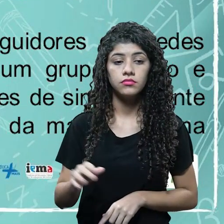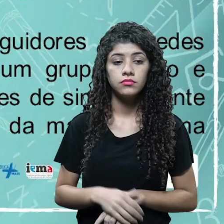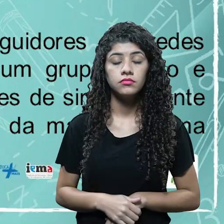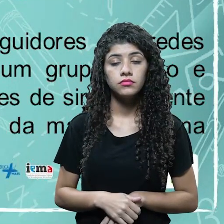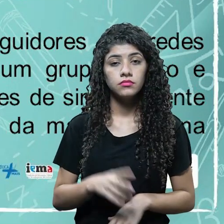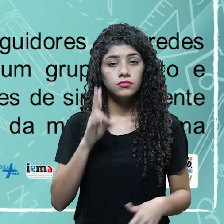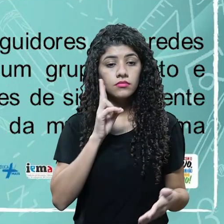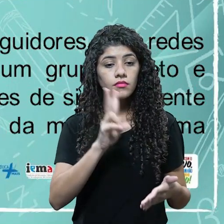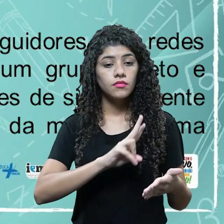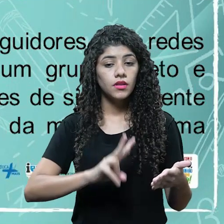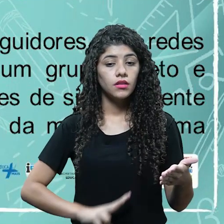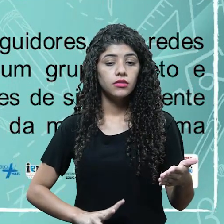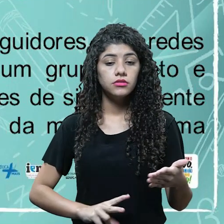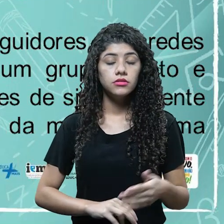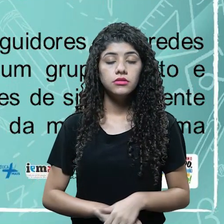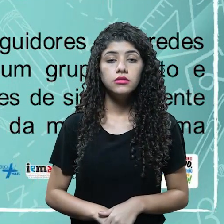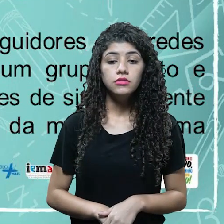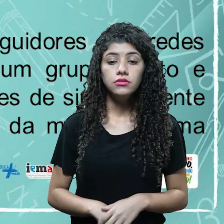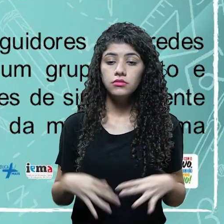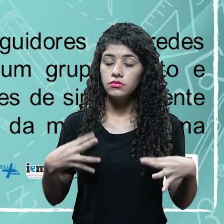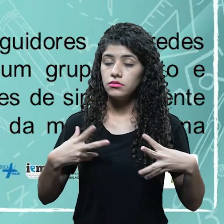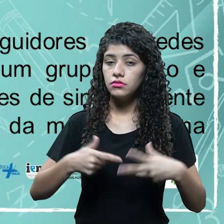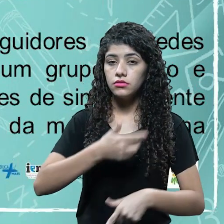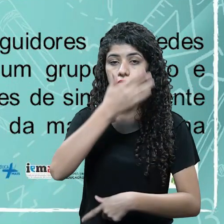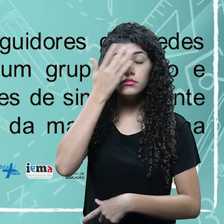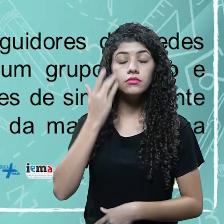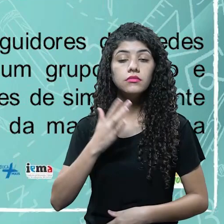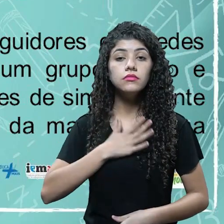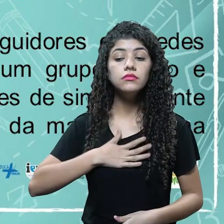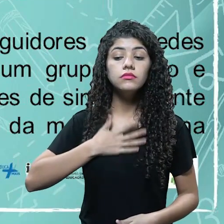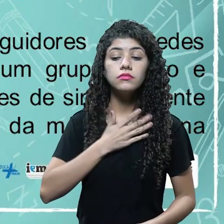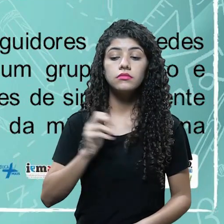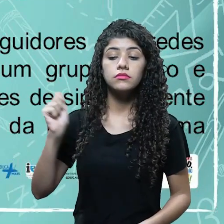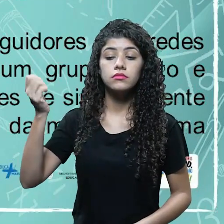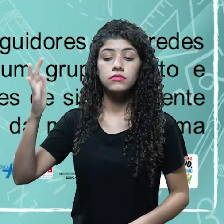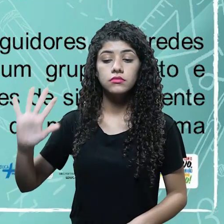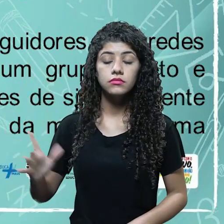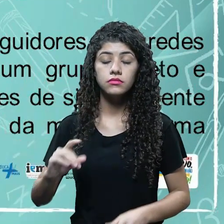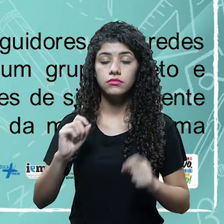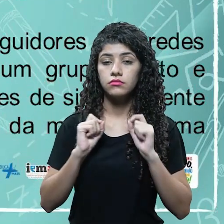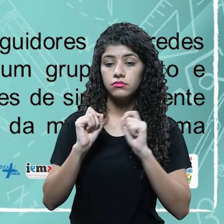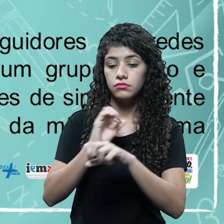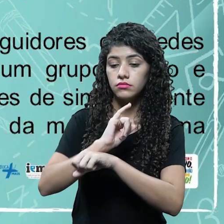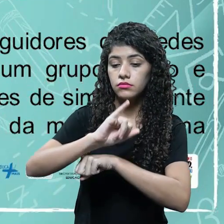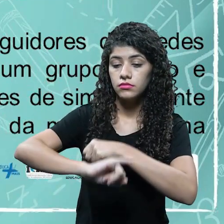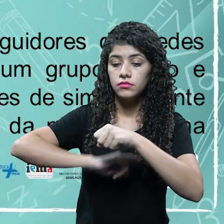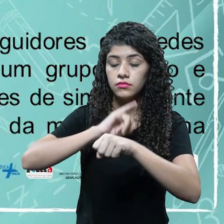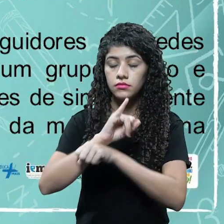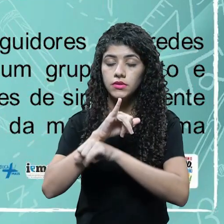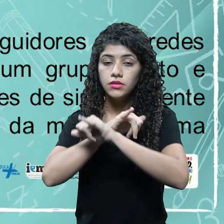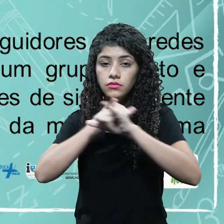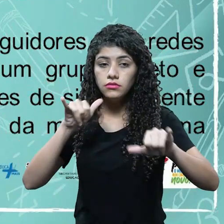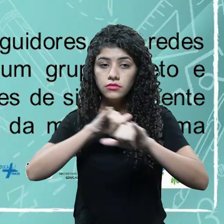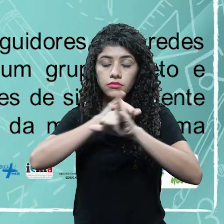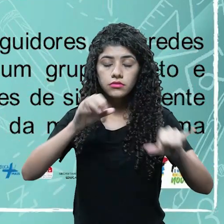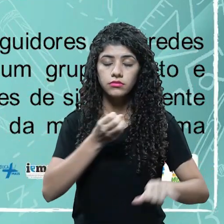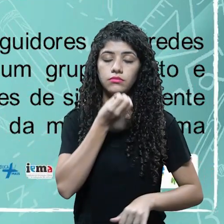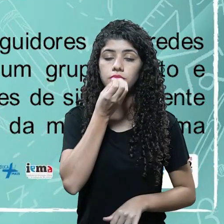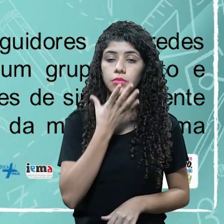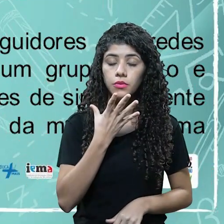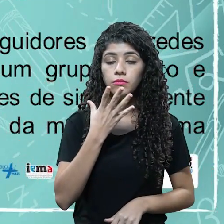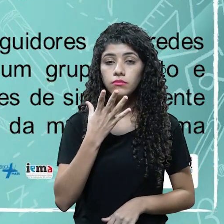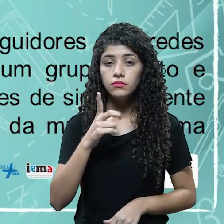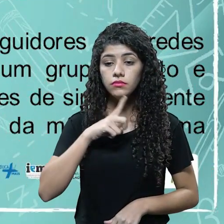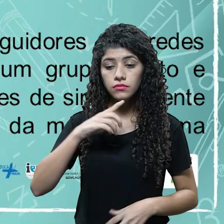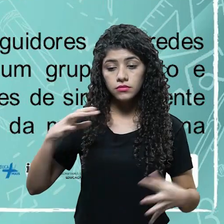diz, ó. Todo cliente gosta de uma boa promoção. Lançá-las na internet é uma ótima forma de divulgar e alcançar um enorme público